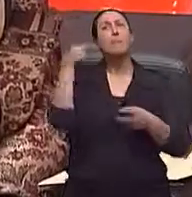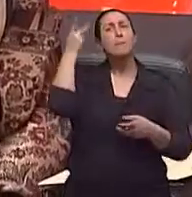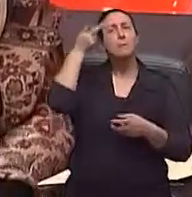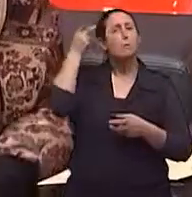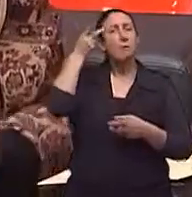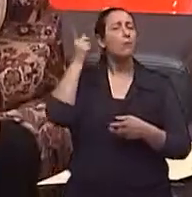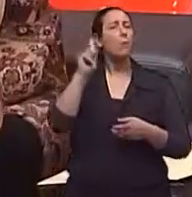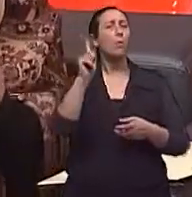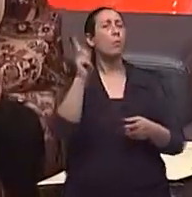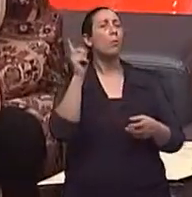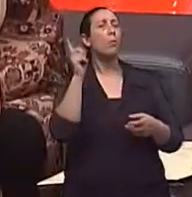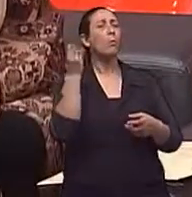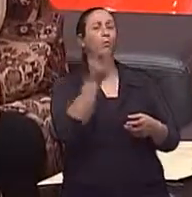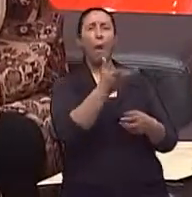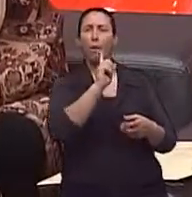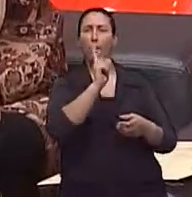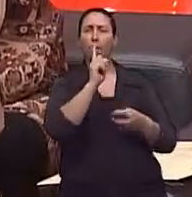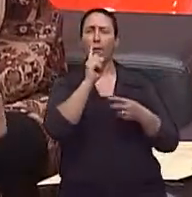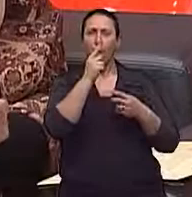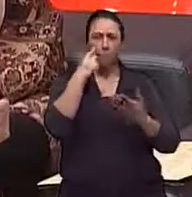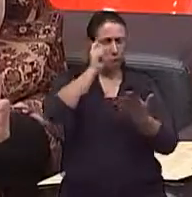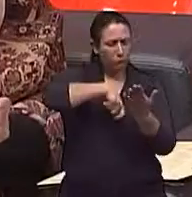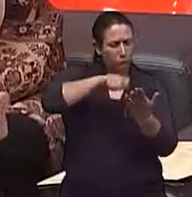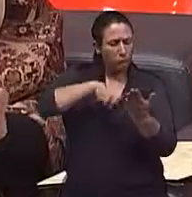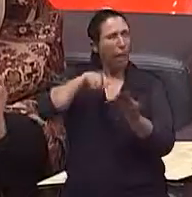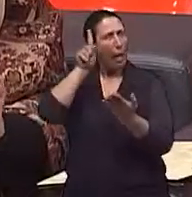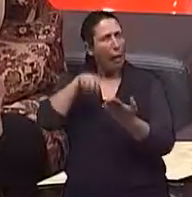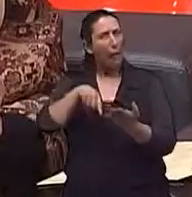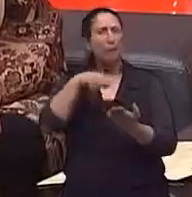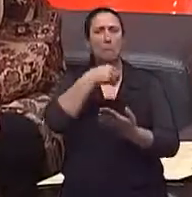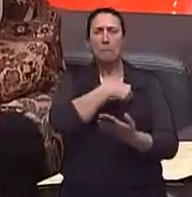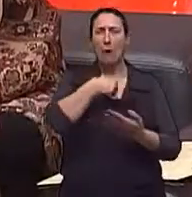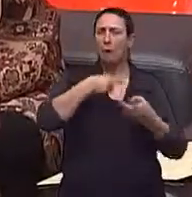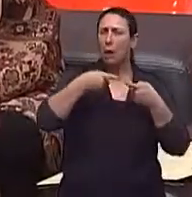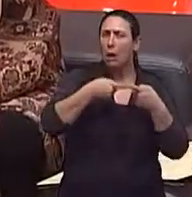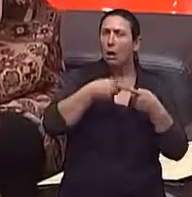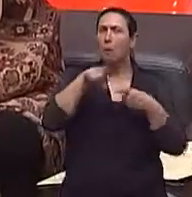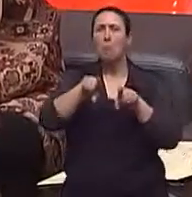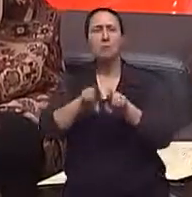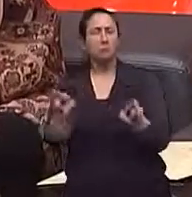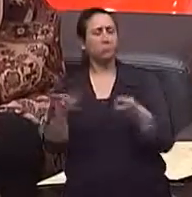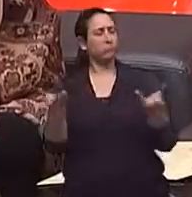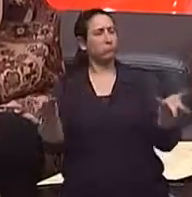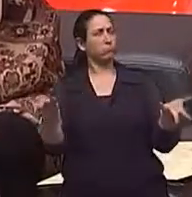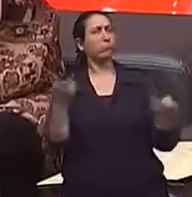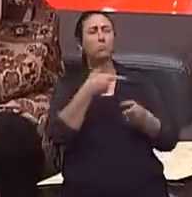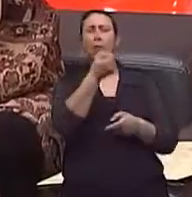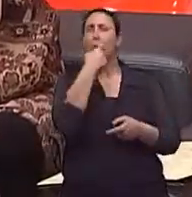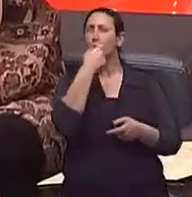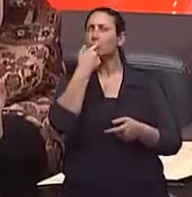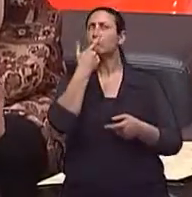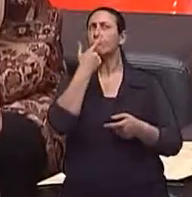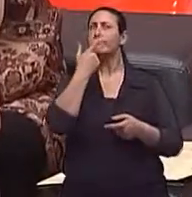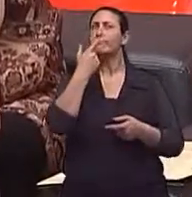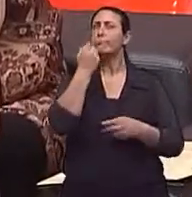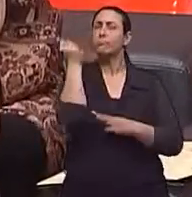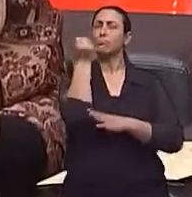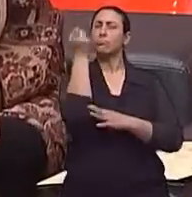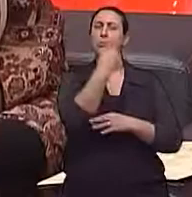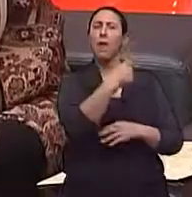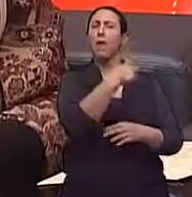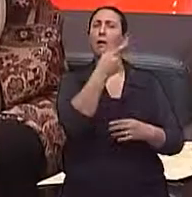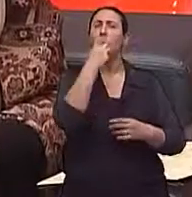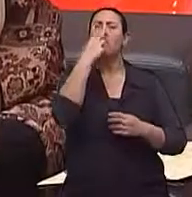equivocado e praça não problema que pode ser muito mais e não é muito mais compreendido na sua íntegra